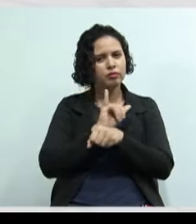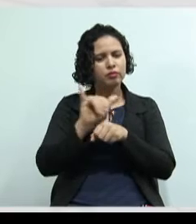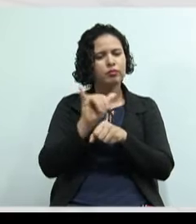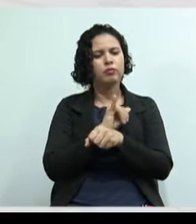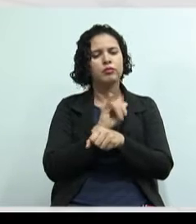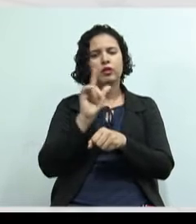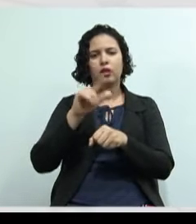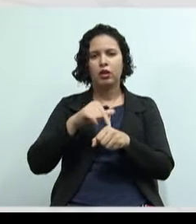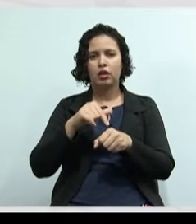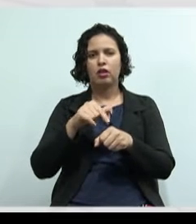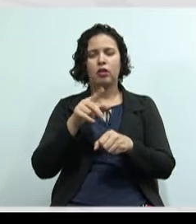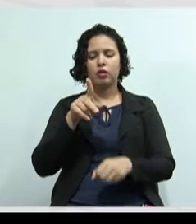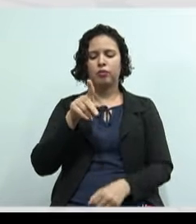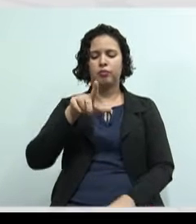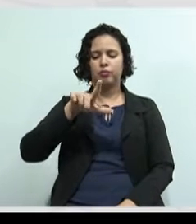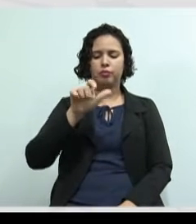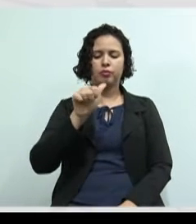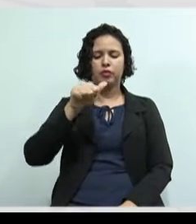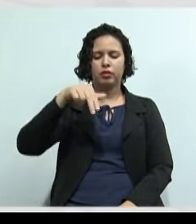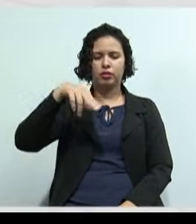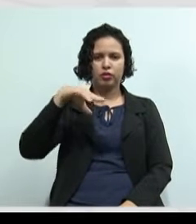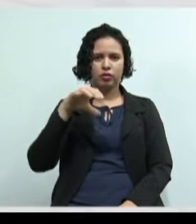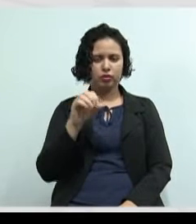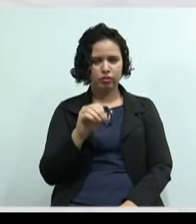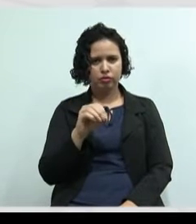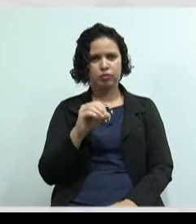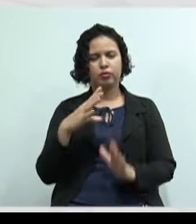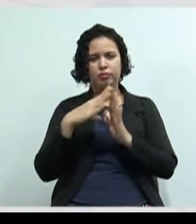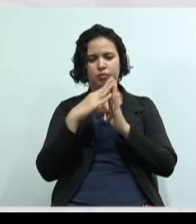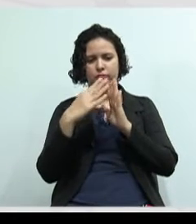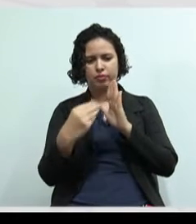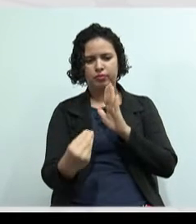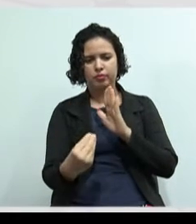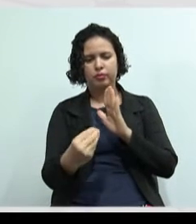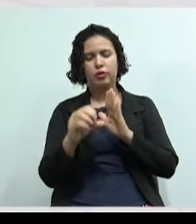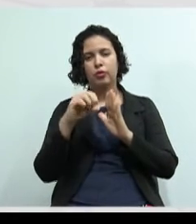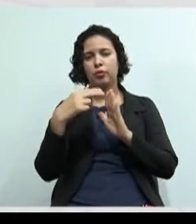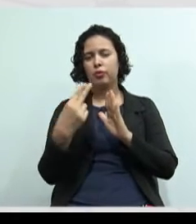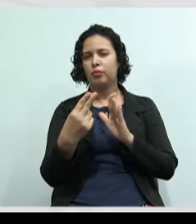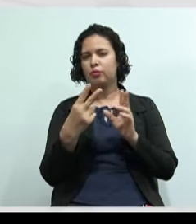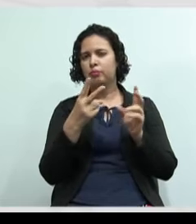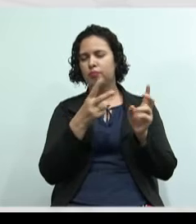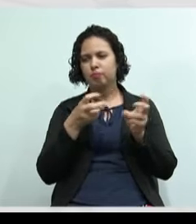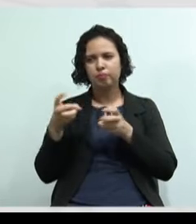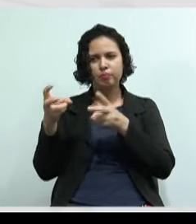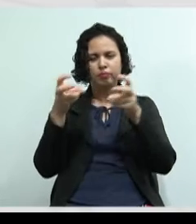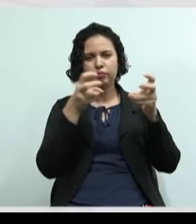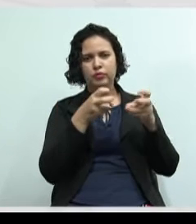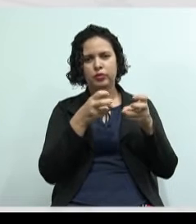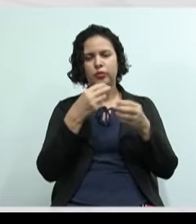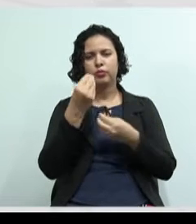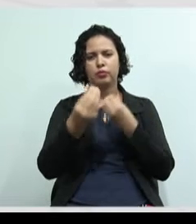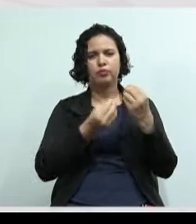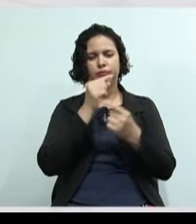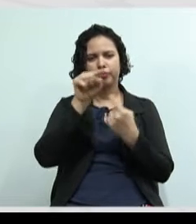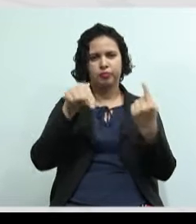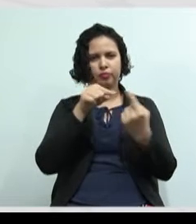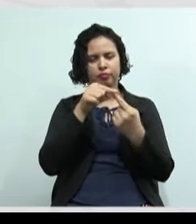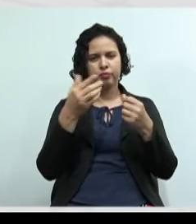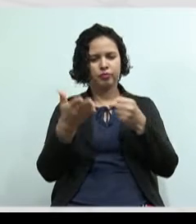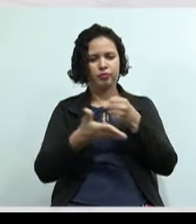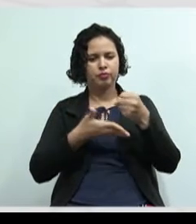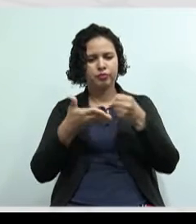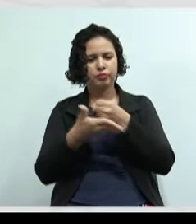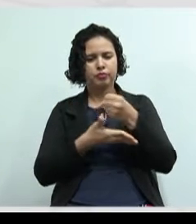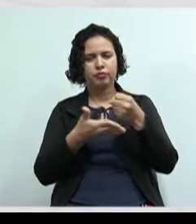um plano, tá? Um padrão, uma posição ou até mesmo uma perspectiva que tem como objetivo básico dar o curso